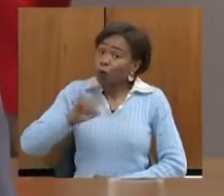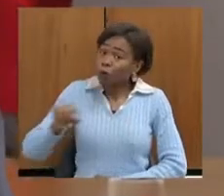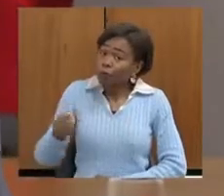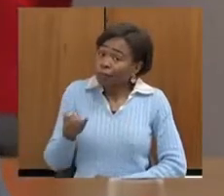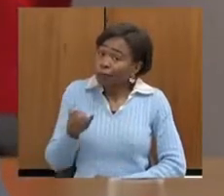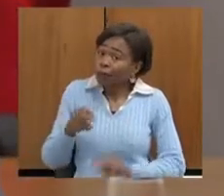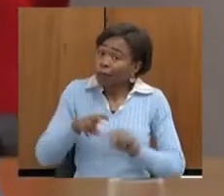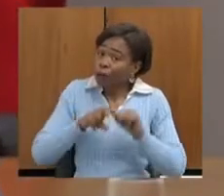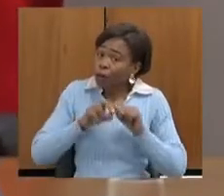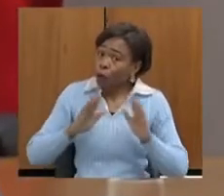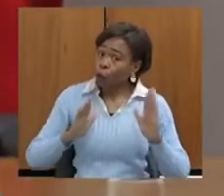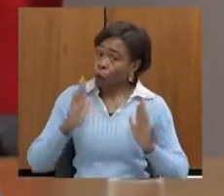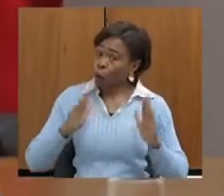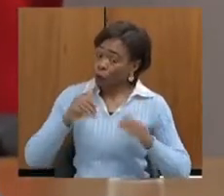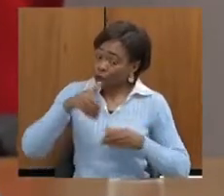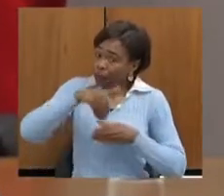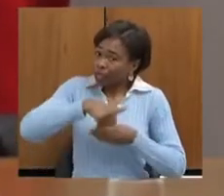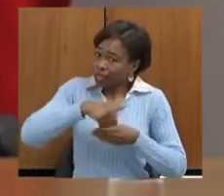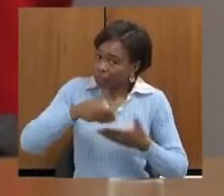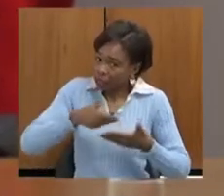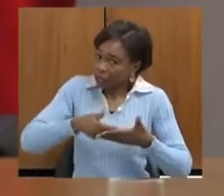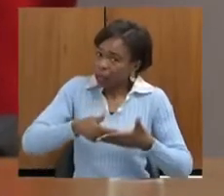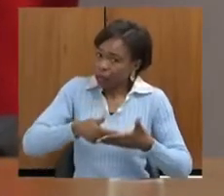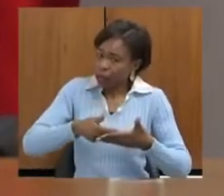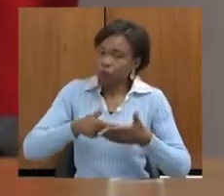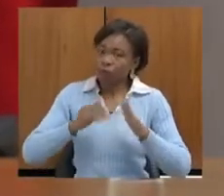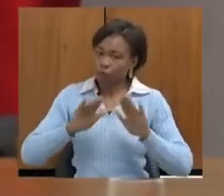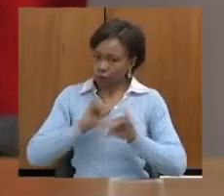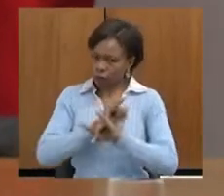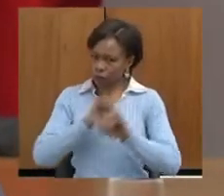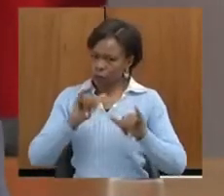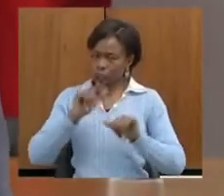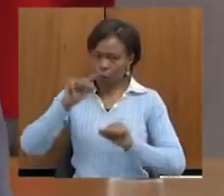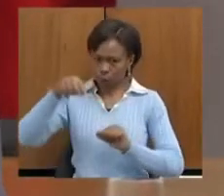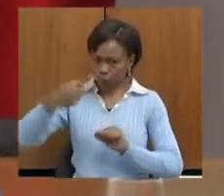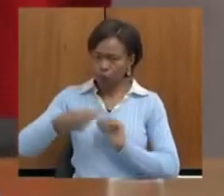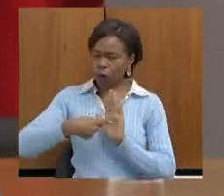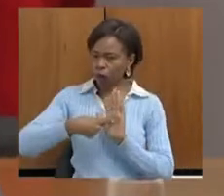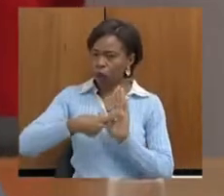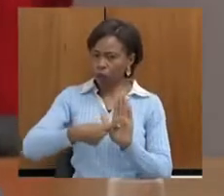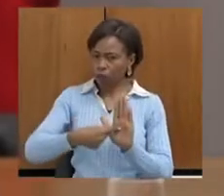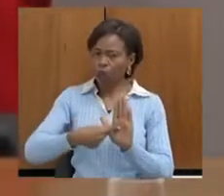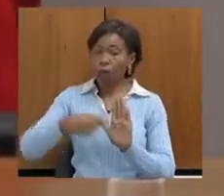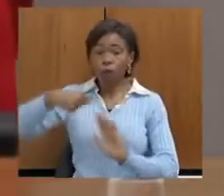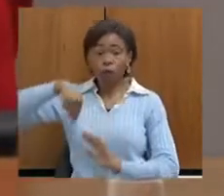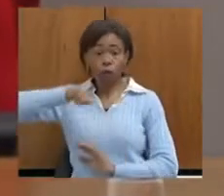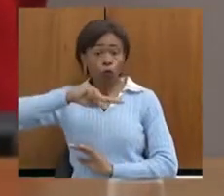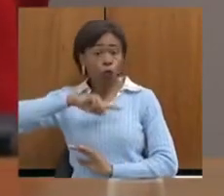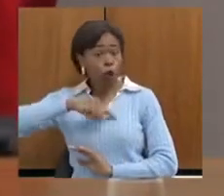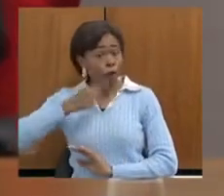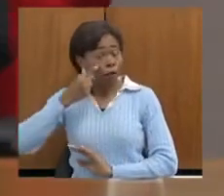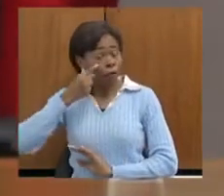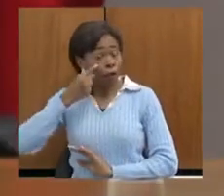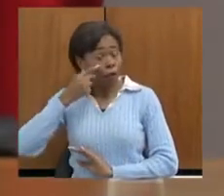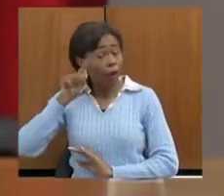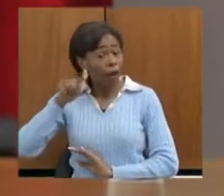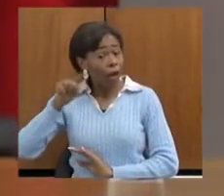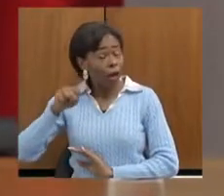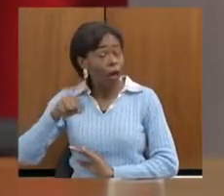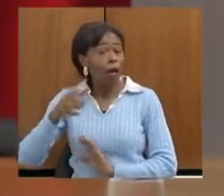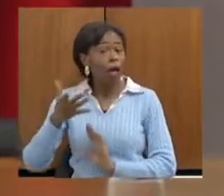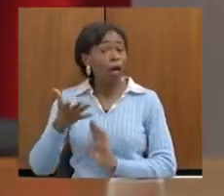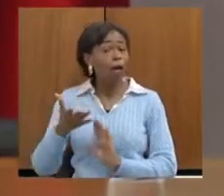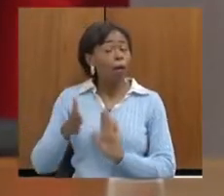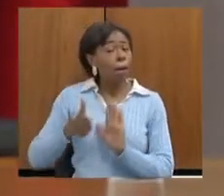que eles realizam eu já não se vocês depois eu fazer uma exposição sobre o que nós vimos como pressupostos para